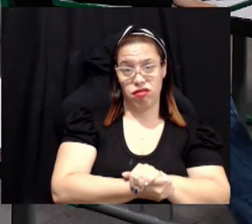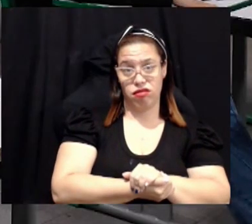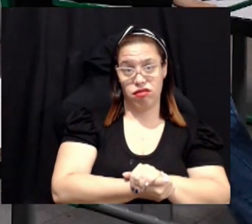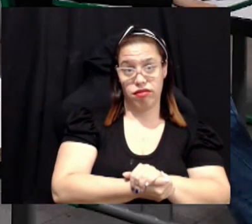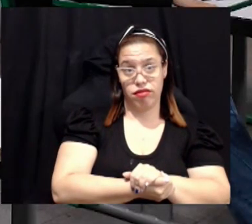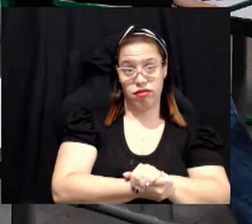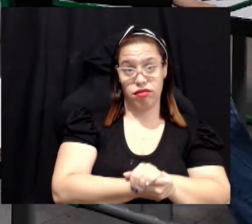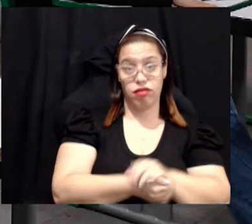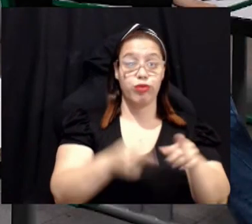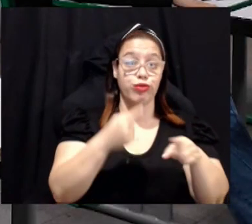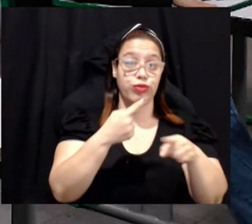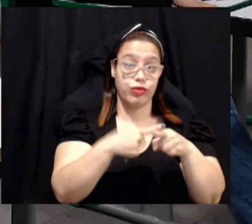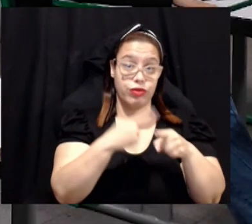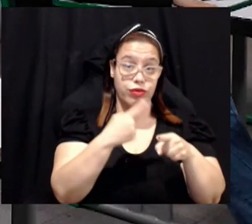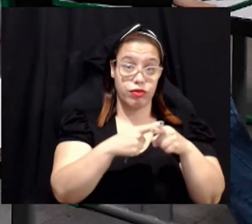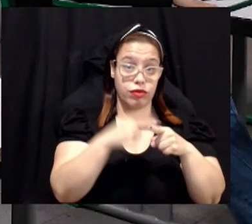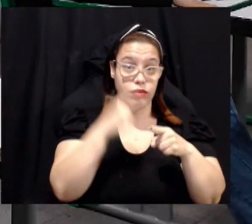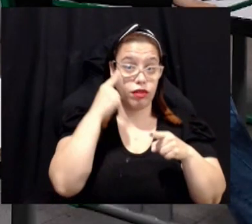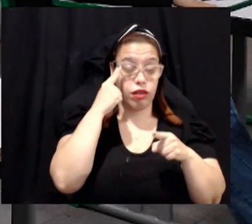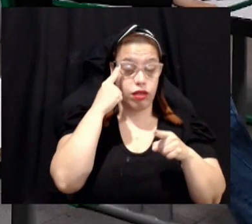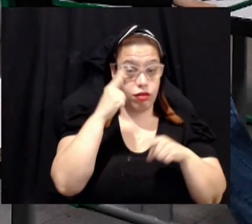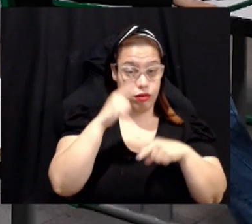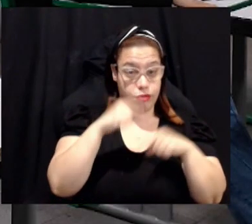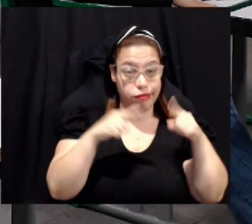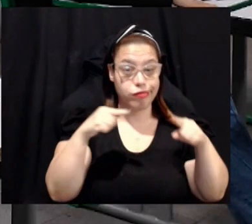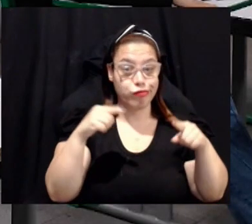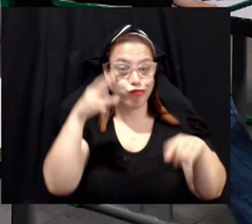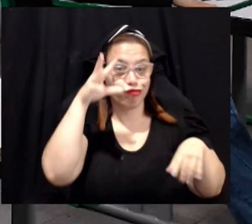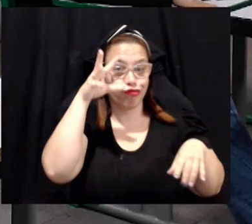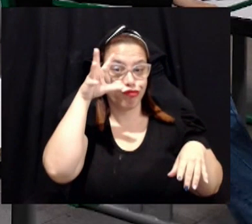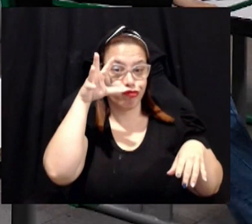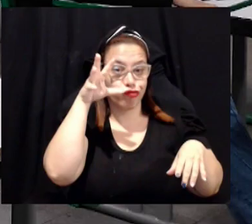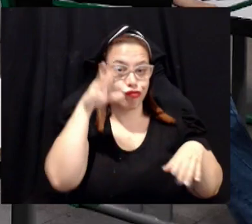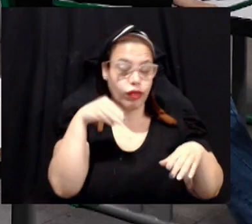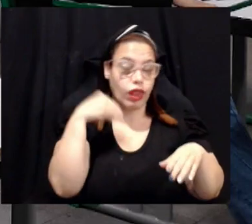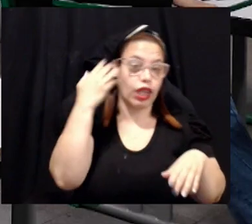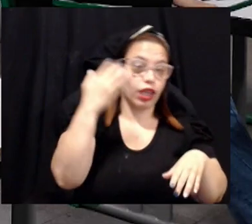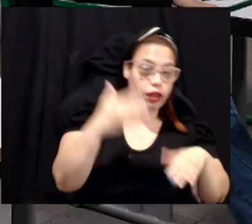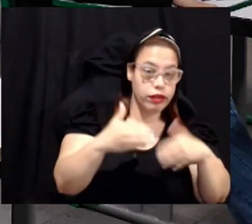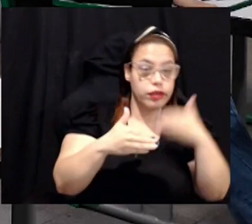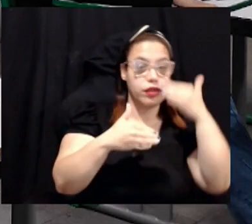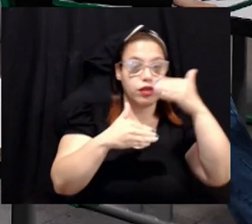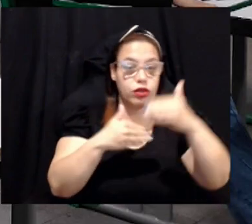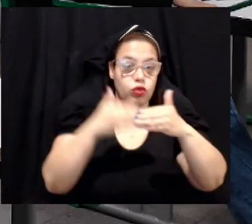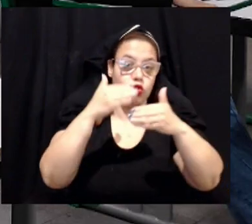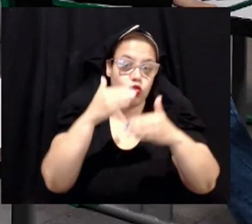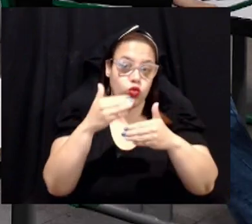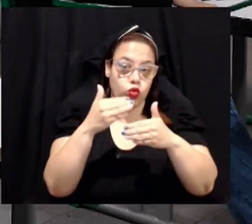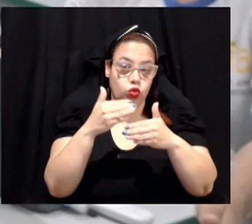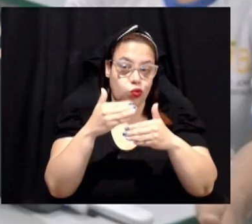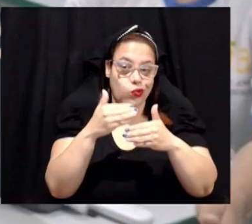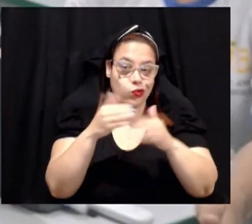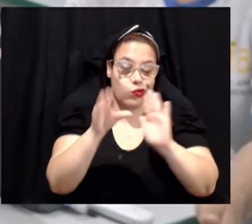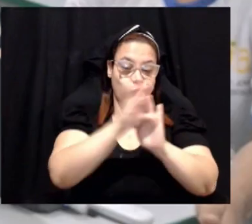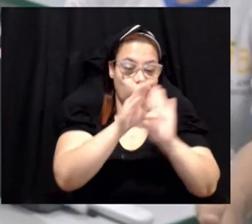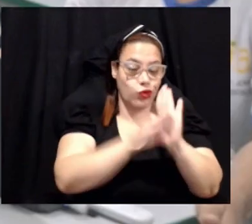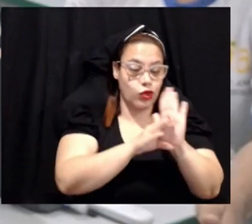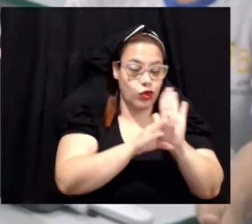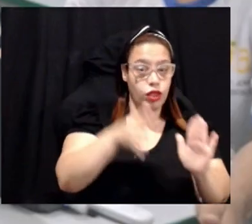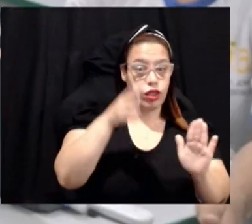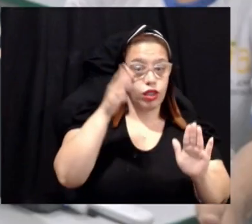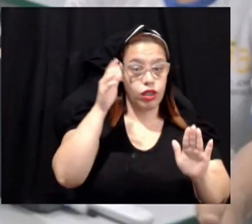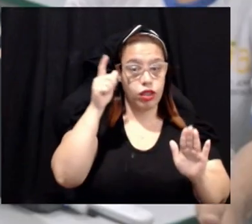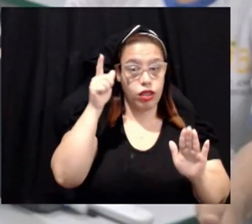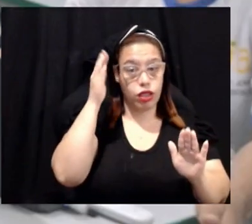tem paradigmas que ele vai adquirindo ao longo do tempo. Ele tem conceitos já pré-definidos.